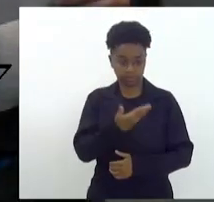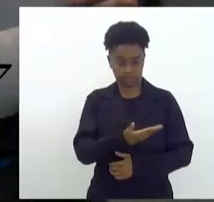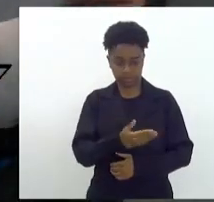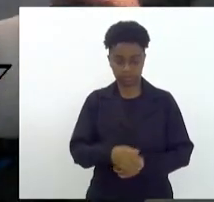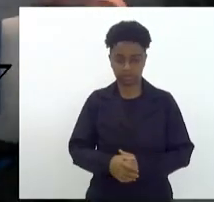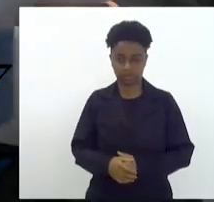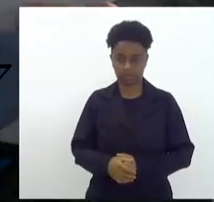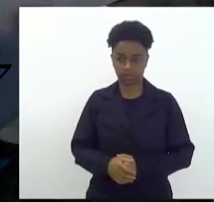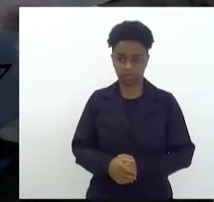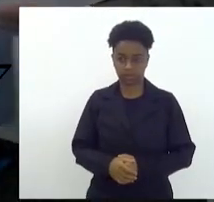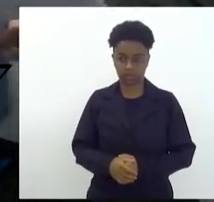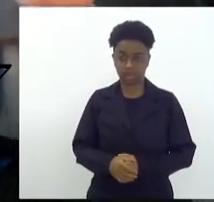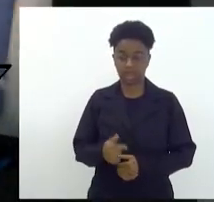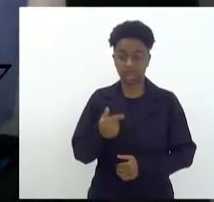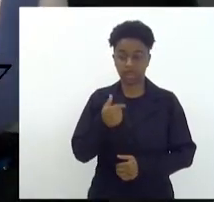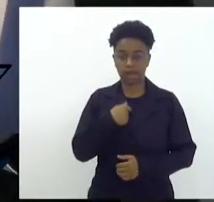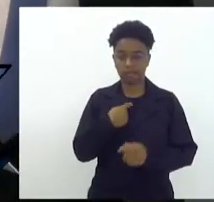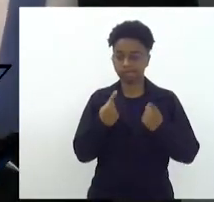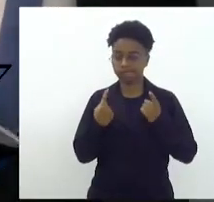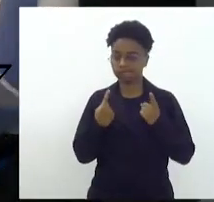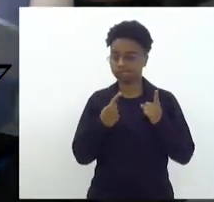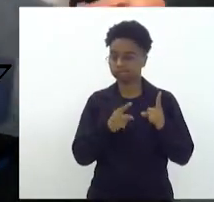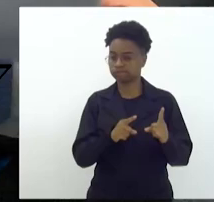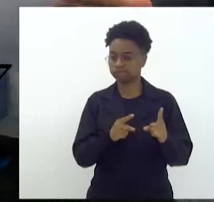eu tenho uma implicância